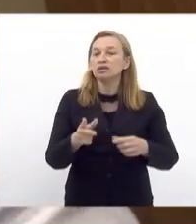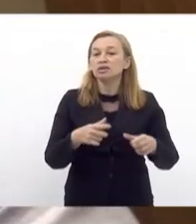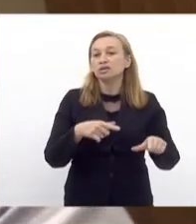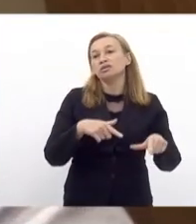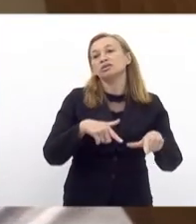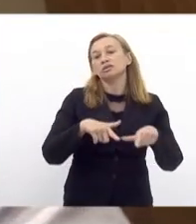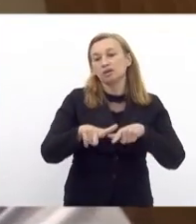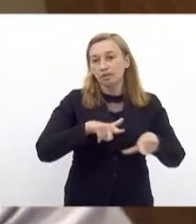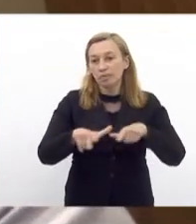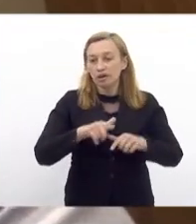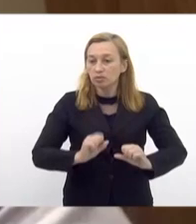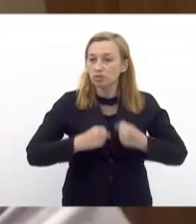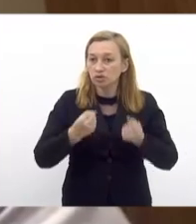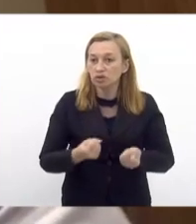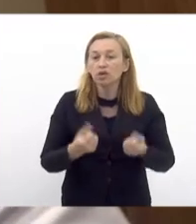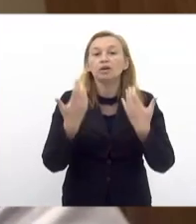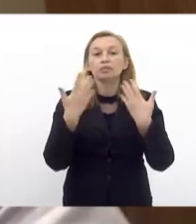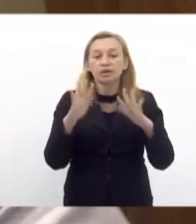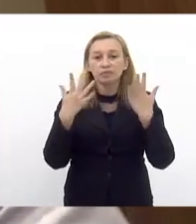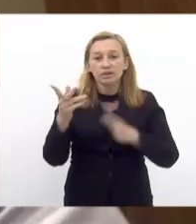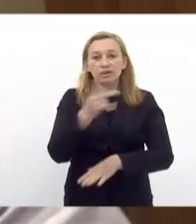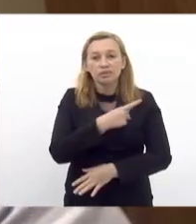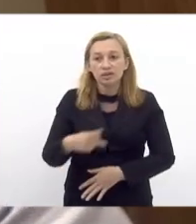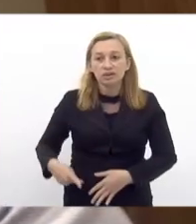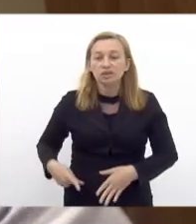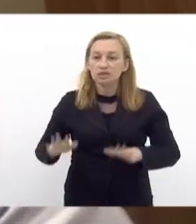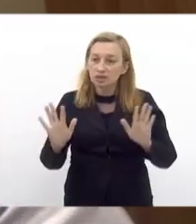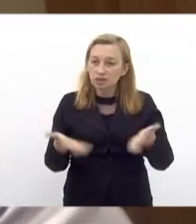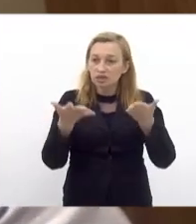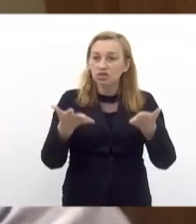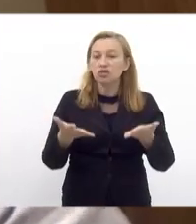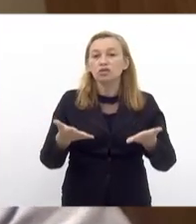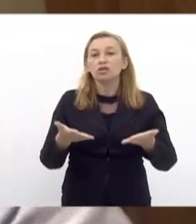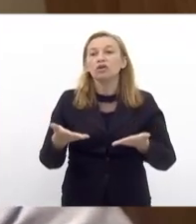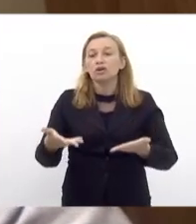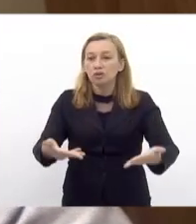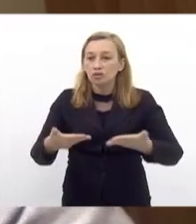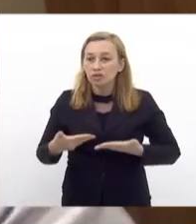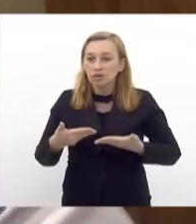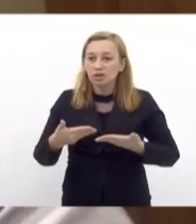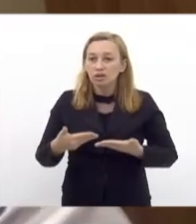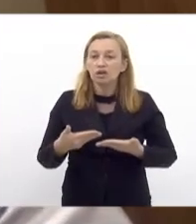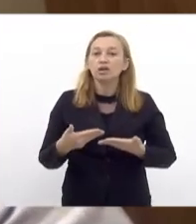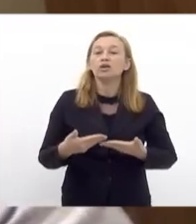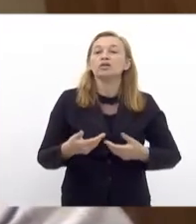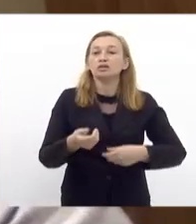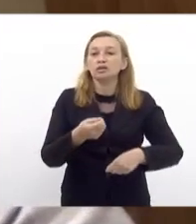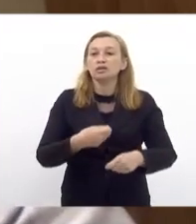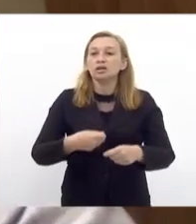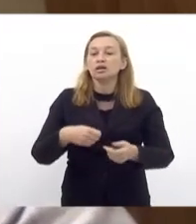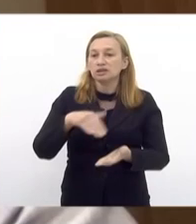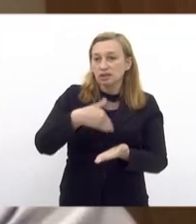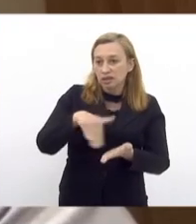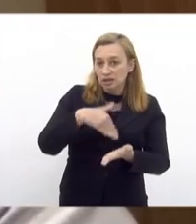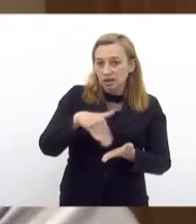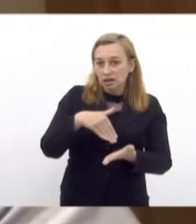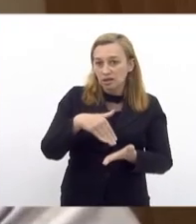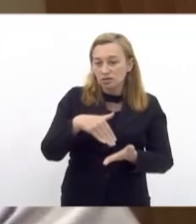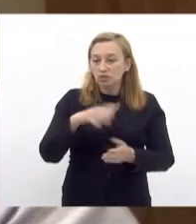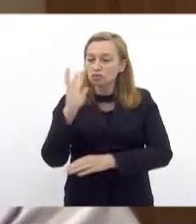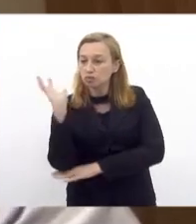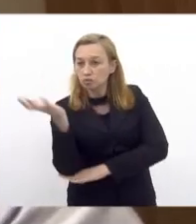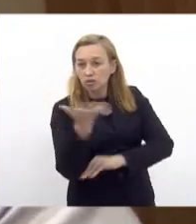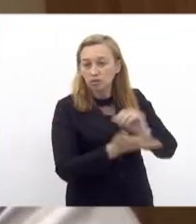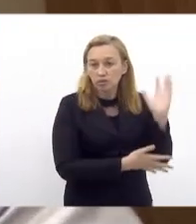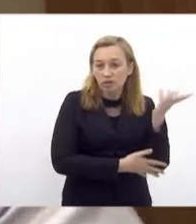defesa. Parabenizar também, presidente, pela iniciativa de convidar o secretário de Meio Ambiente, Thiago Pampolha, para participar dessa discussão, porque a licença